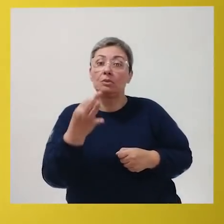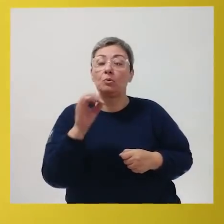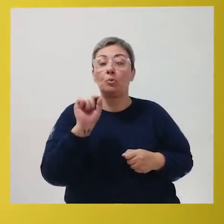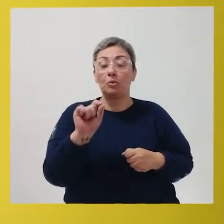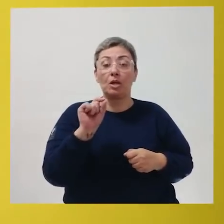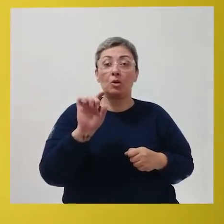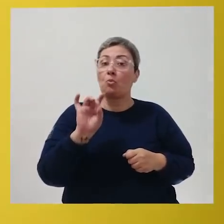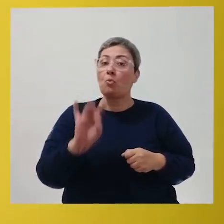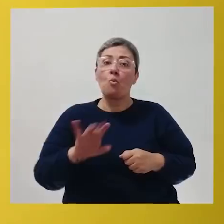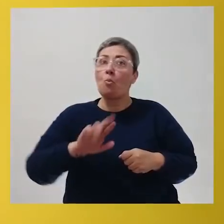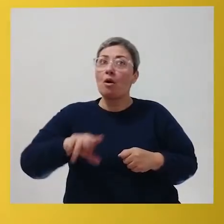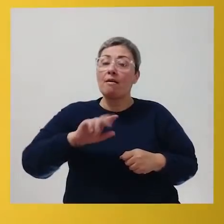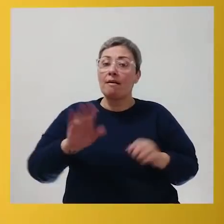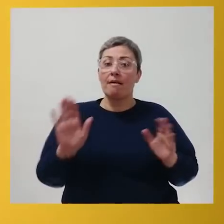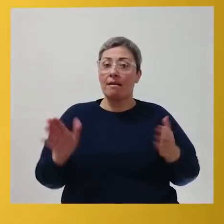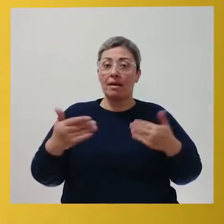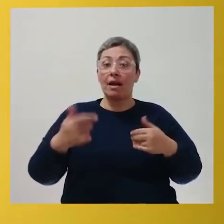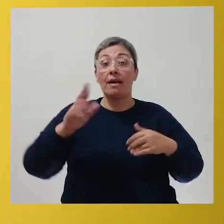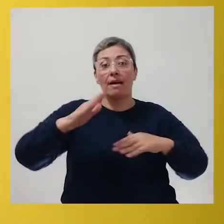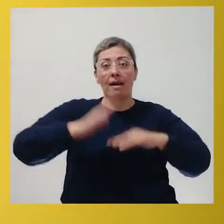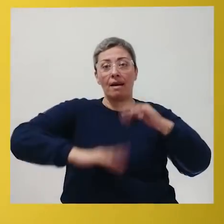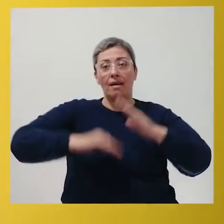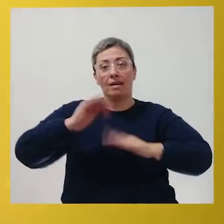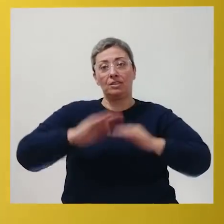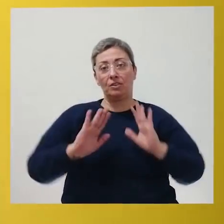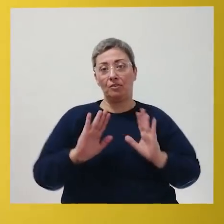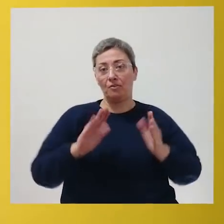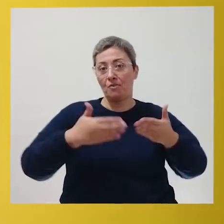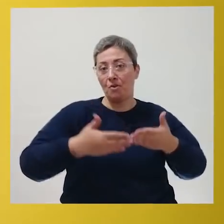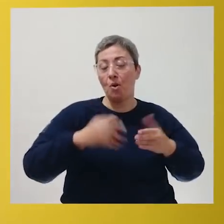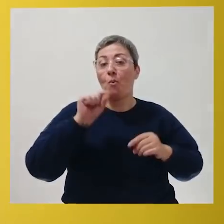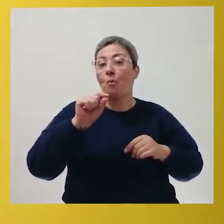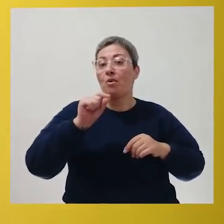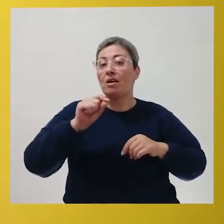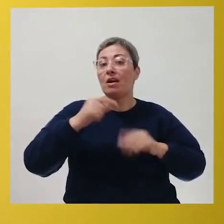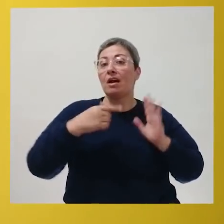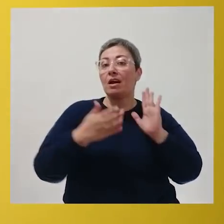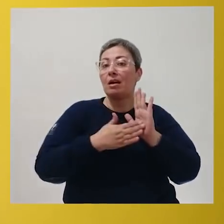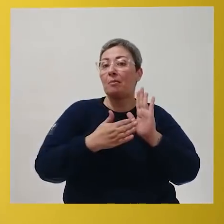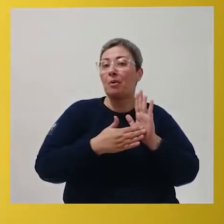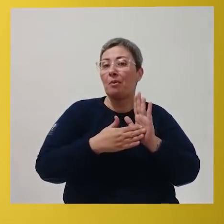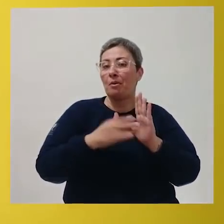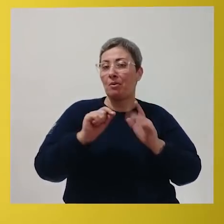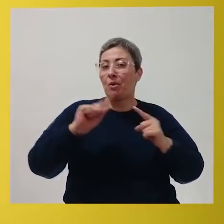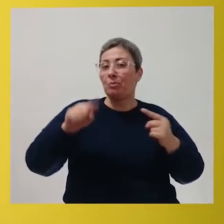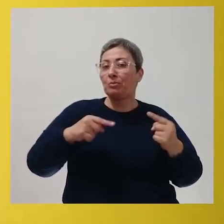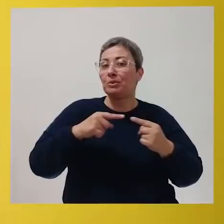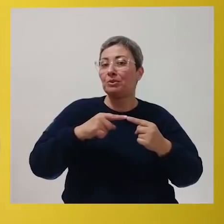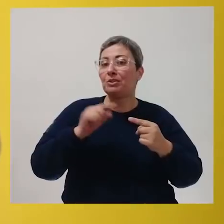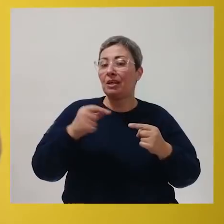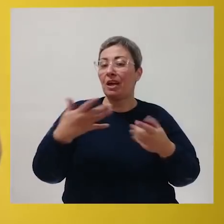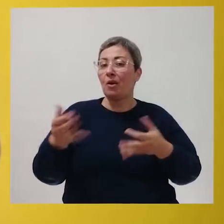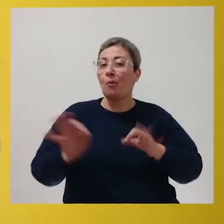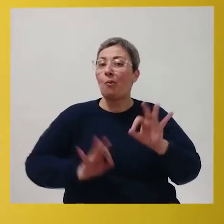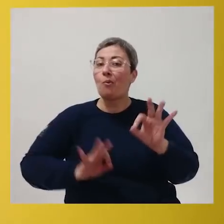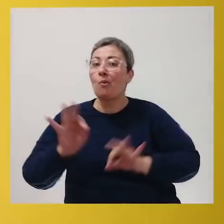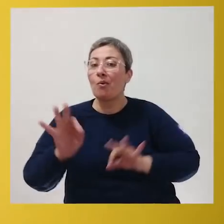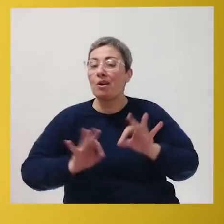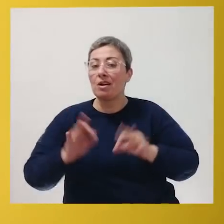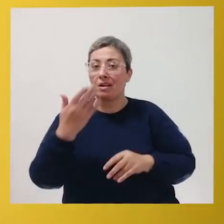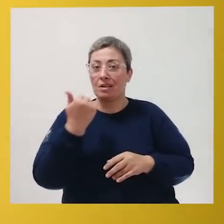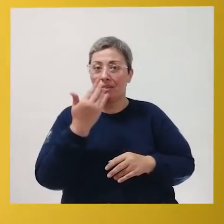atentar não é a caixa, é a atividade. O que eu quero com essa atividade? Eu quero organizar